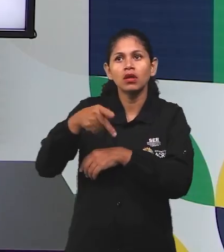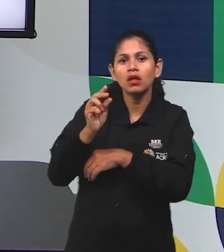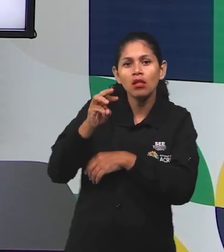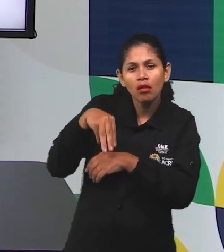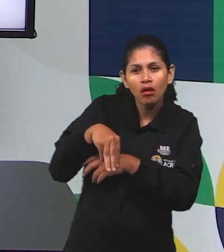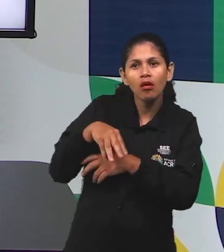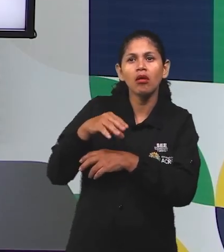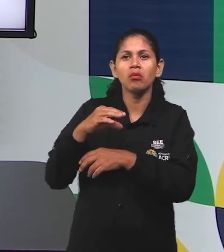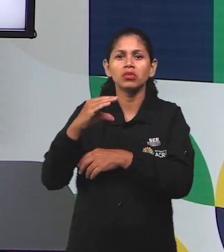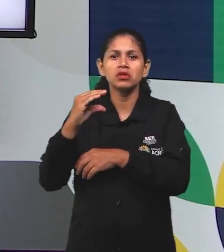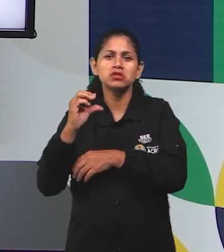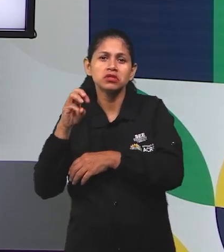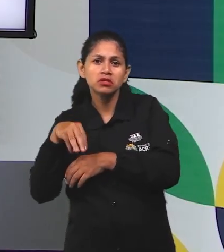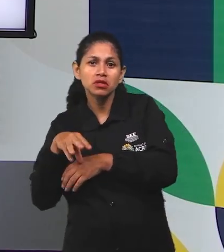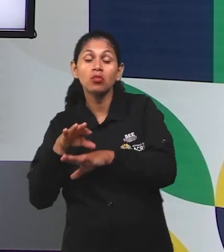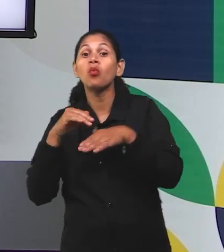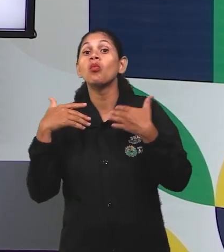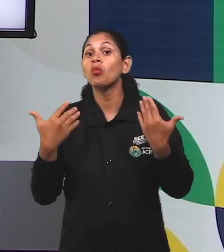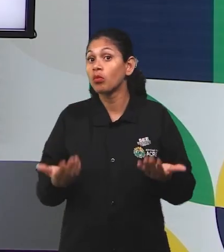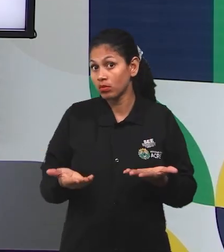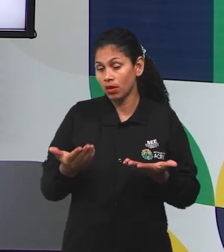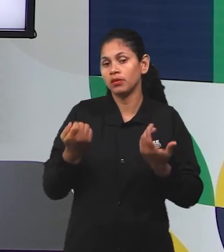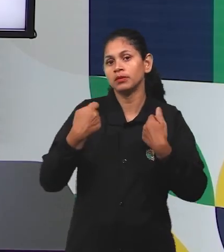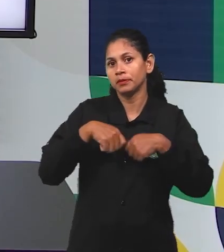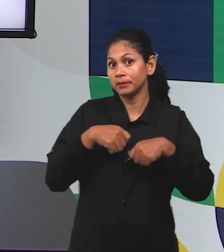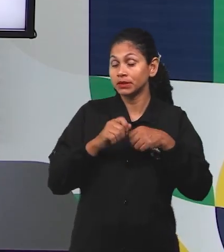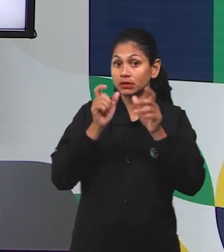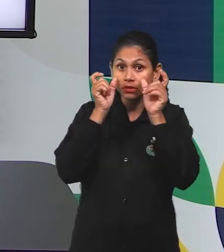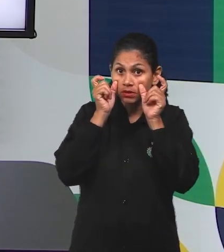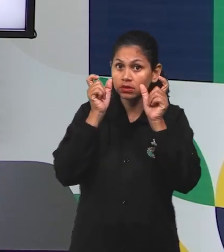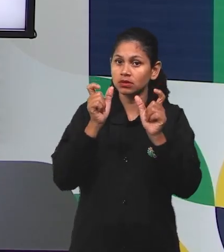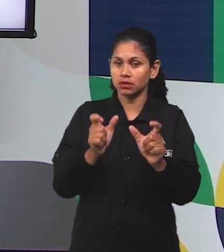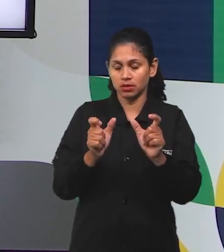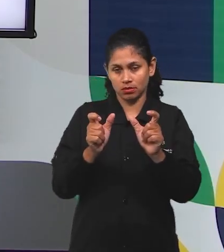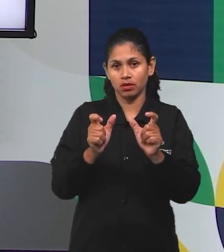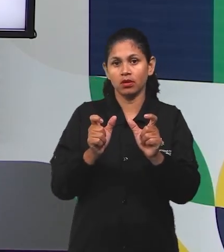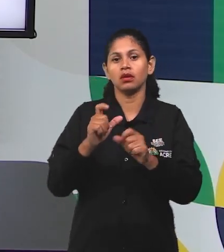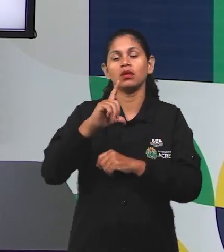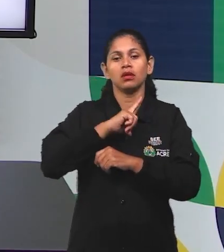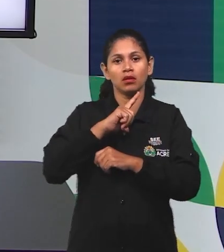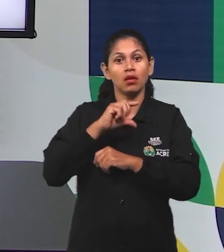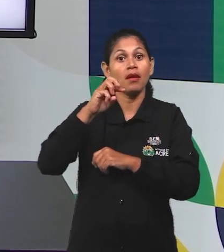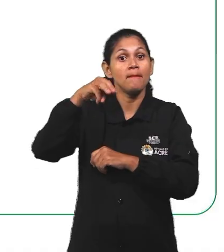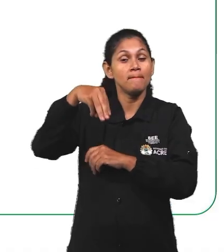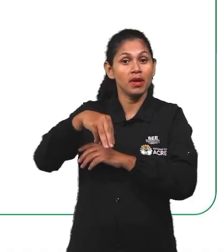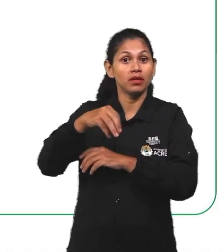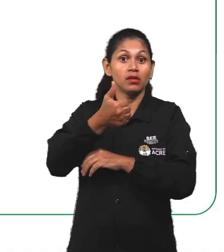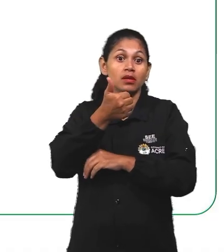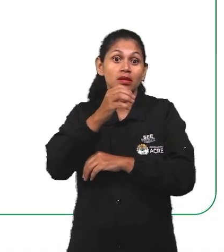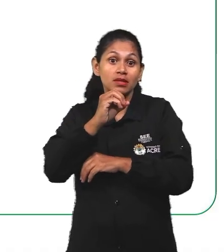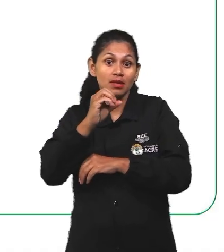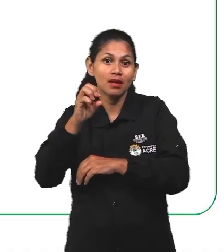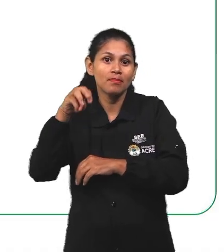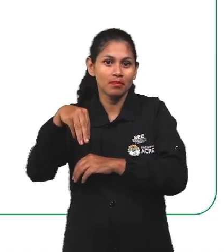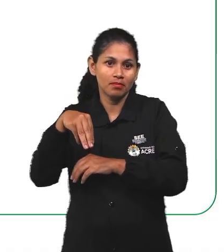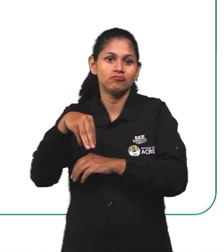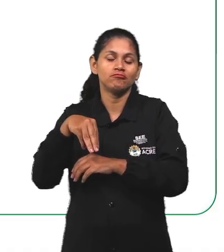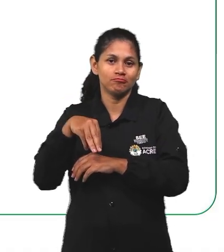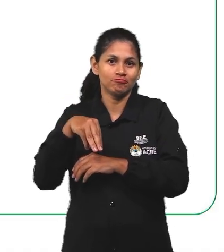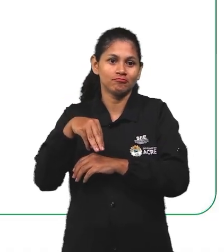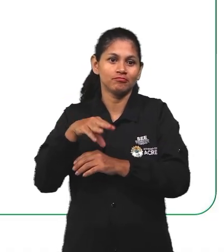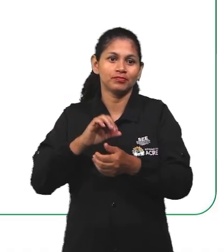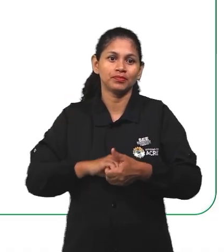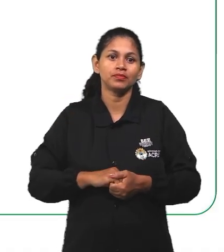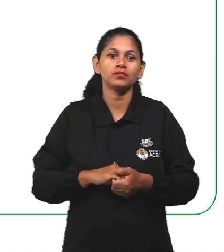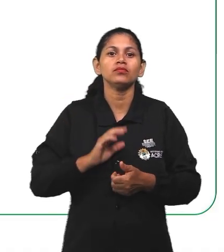o tempo está em segundo. Logo, eu tenho a unidade composta metros por segundo. Muito bem. Feito isso, então